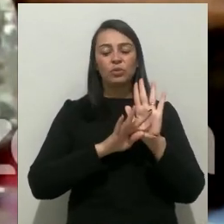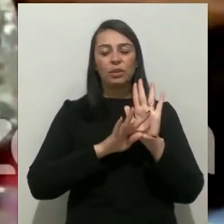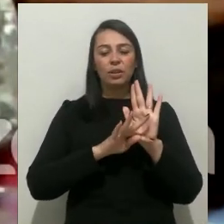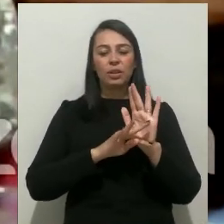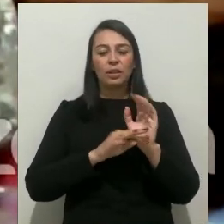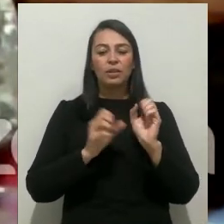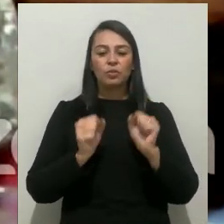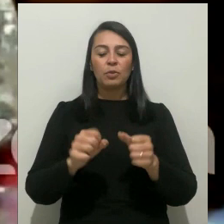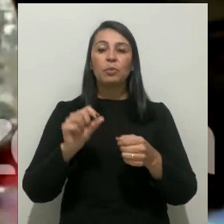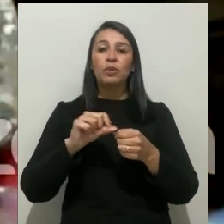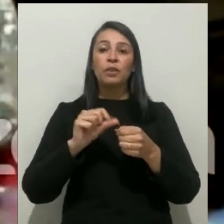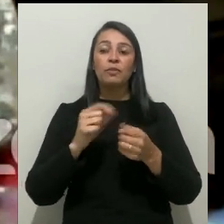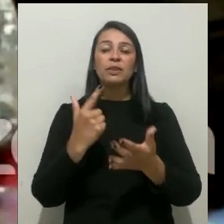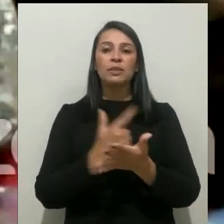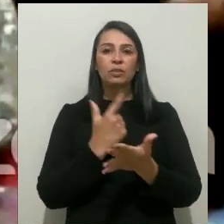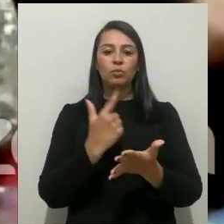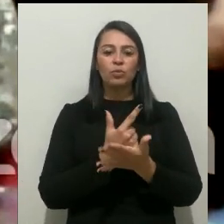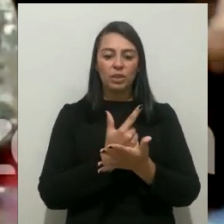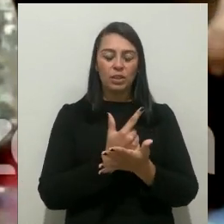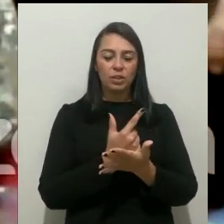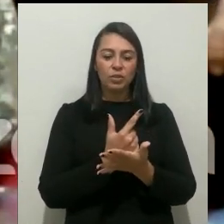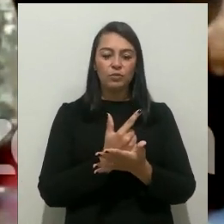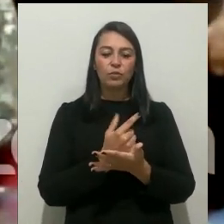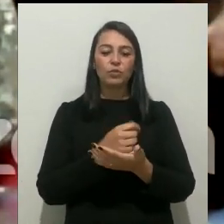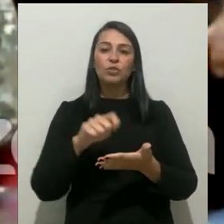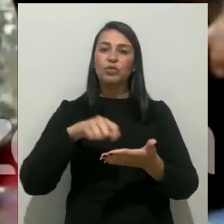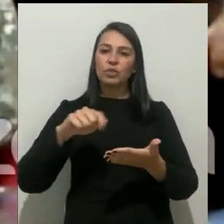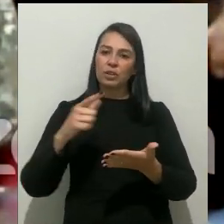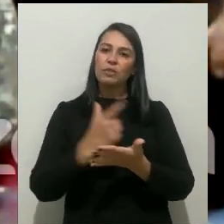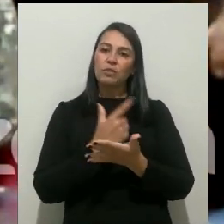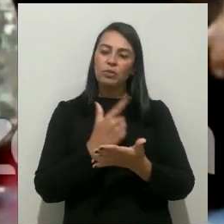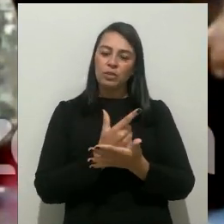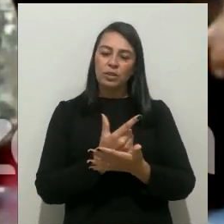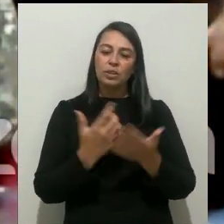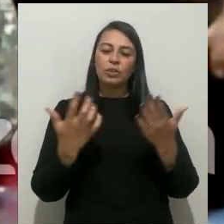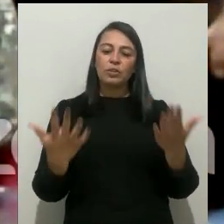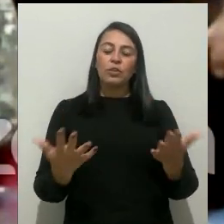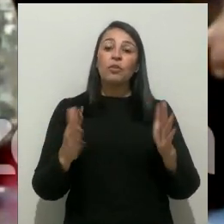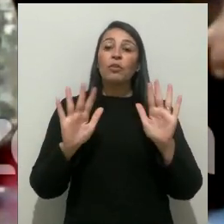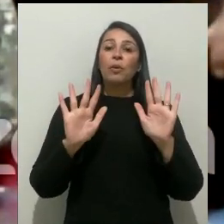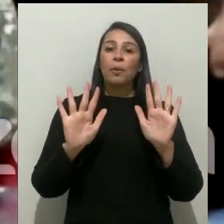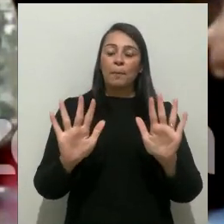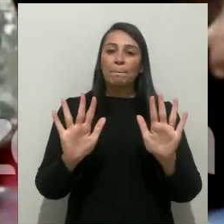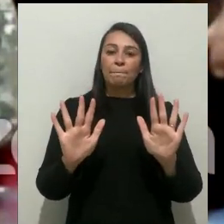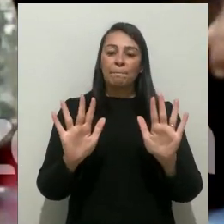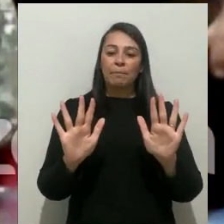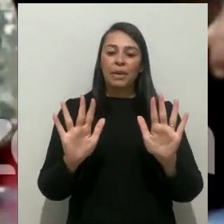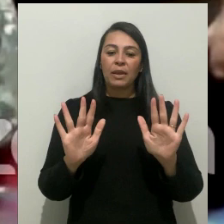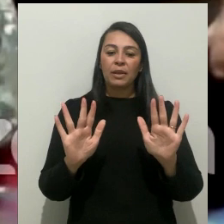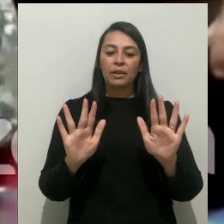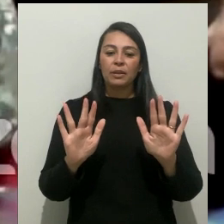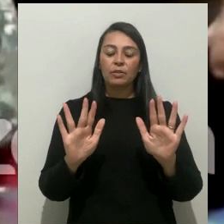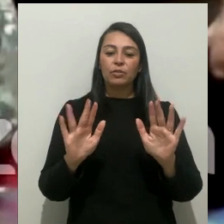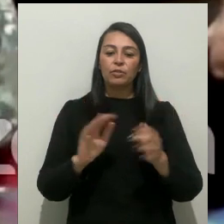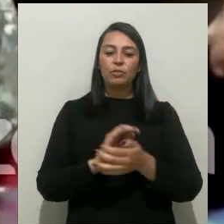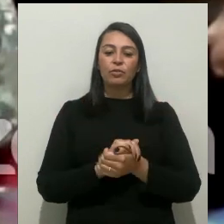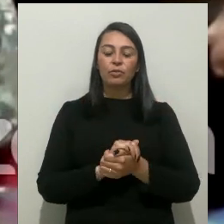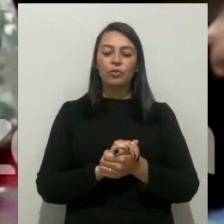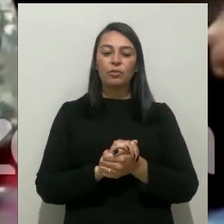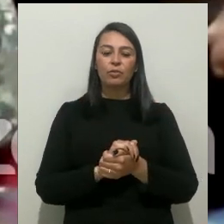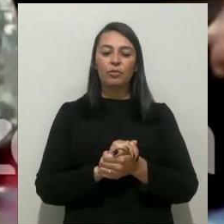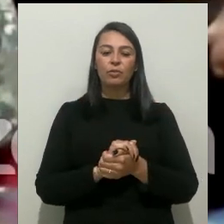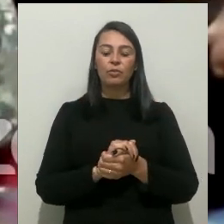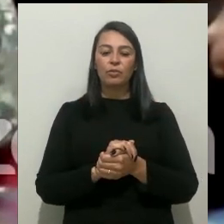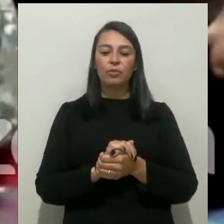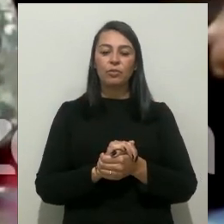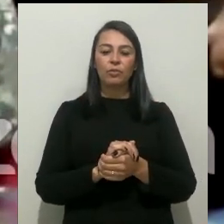poder compor o livro. E, enfim, mas foi exatamente porque a história tinha morrido